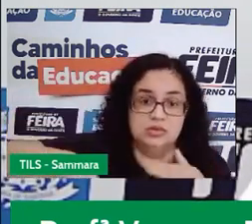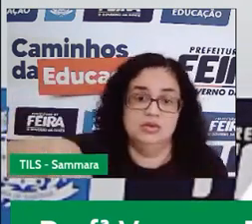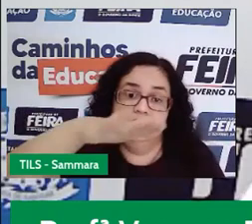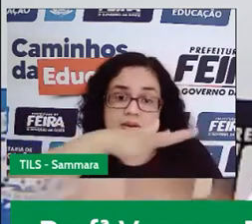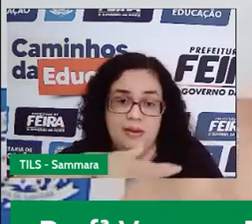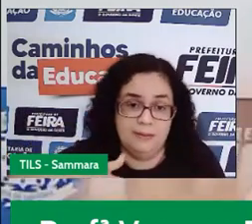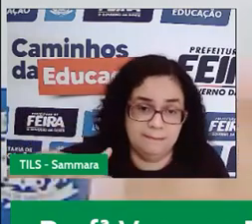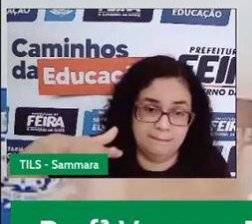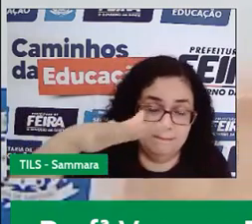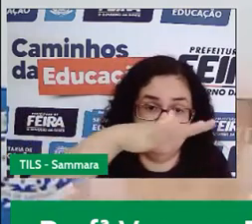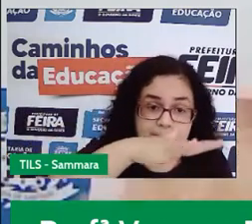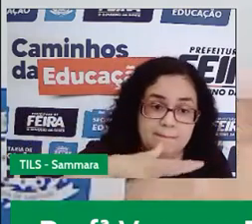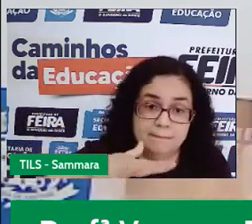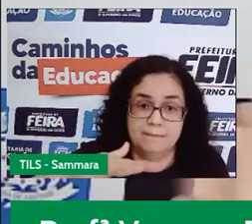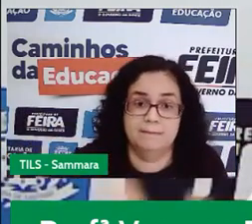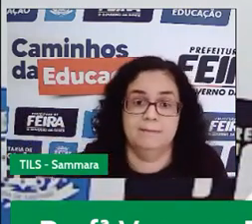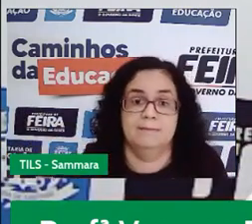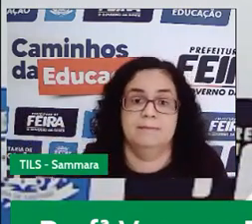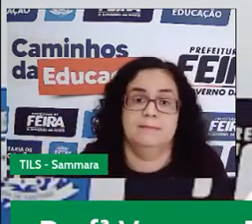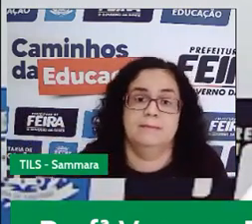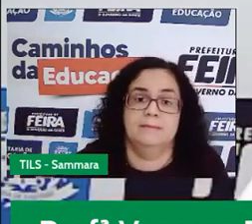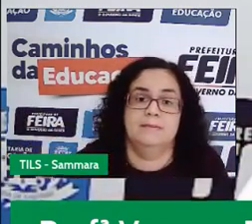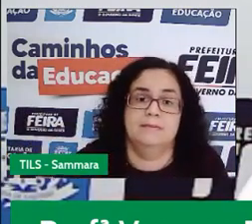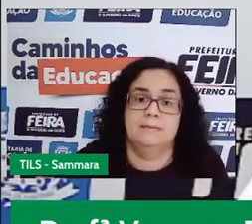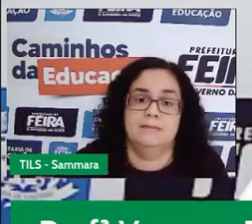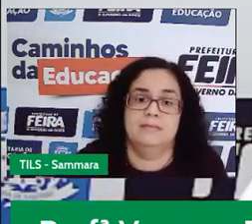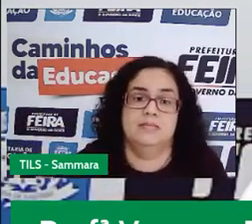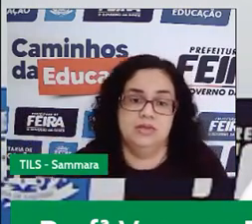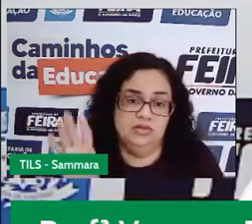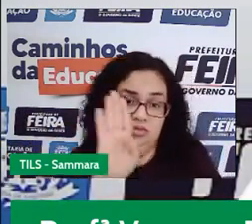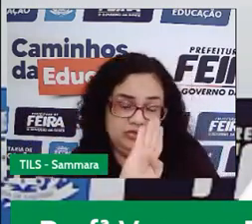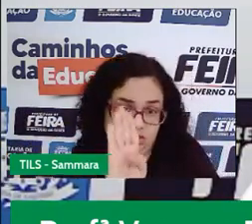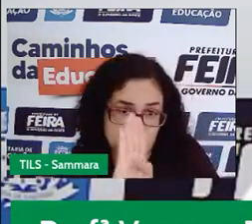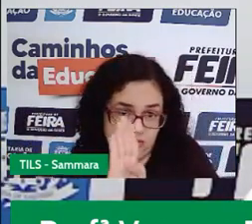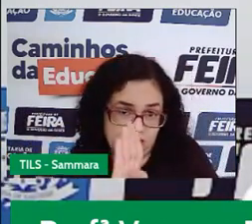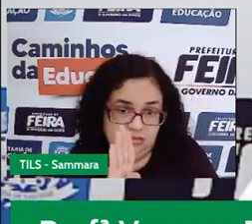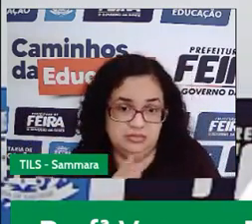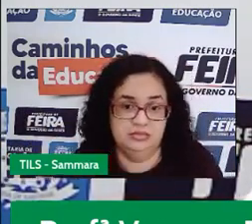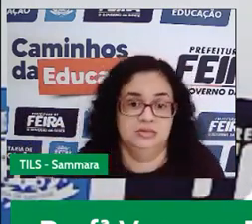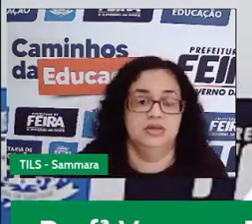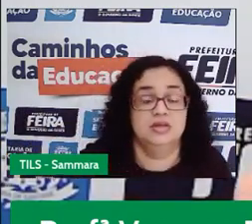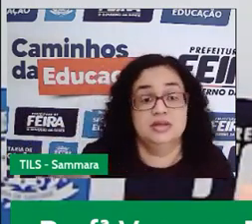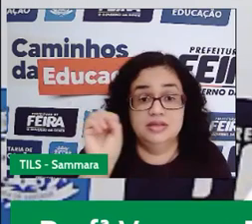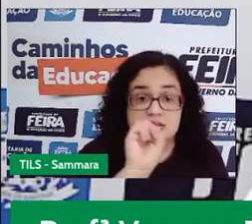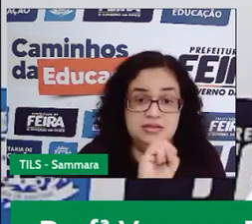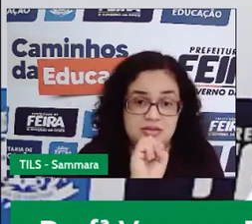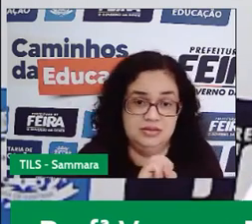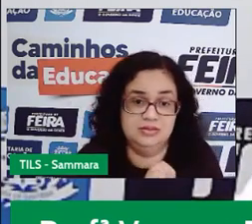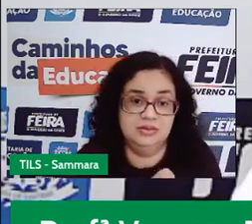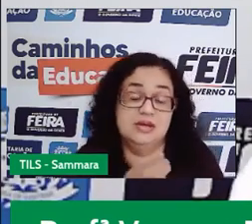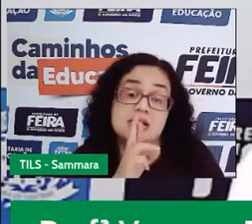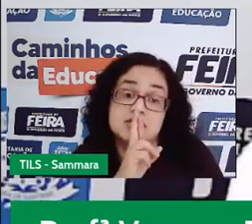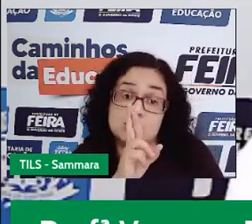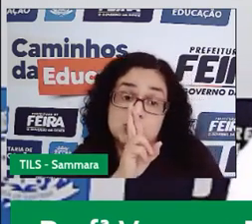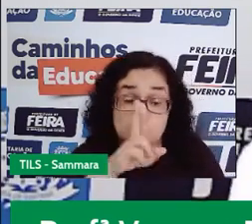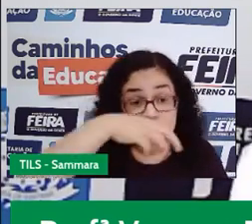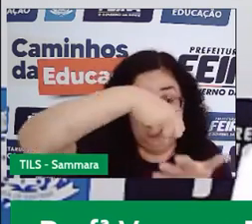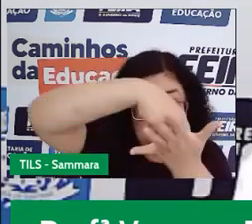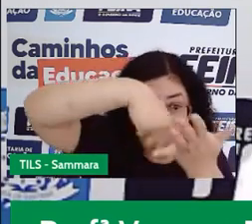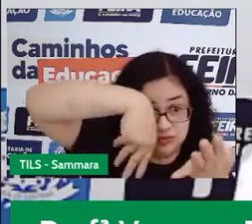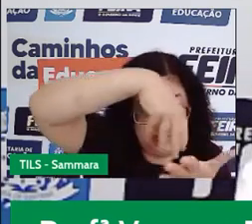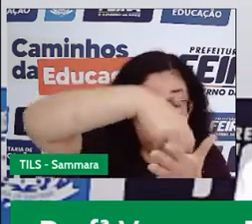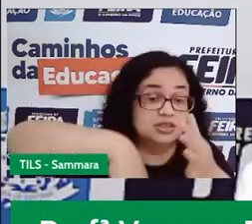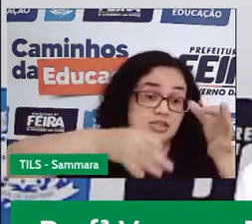não ó espero que respondam aí direitinho peço que bastante atenção e a proteína por aqui